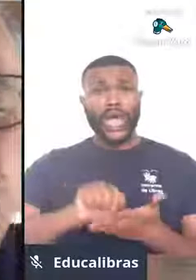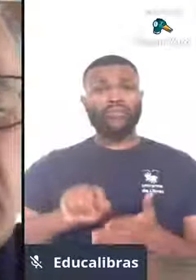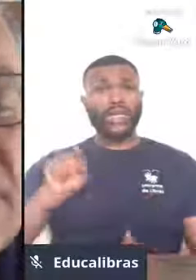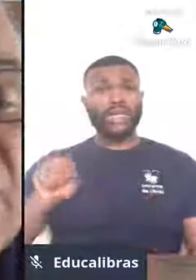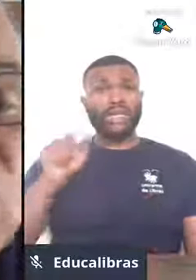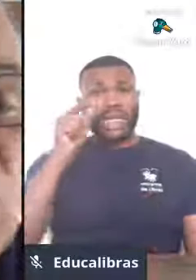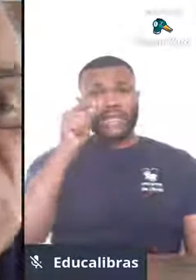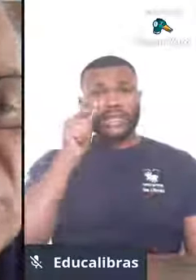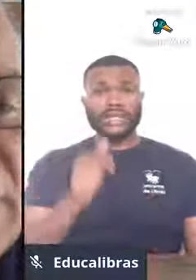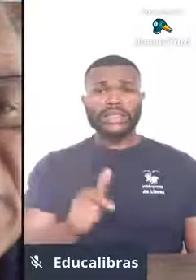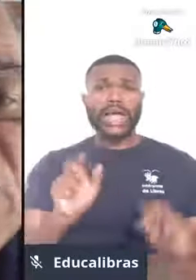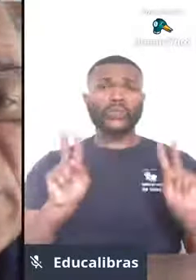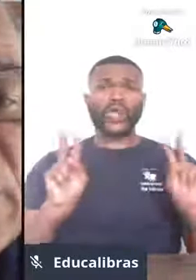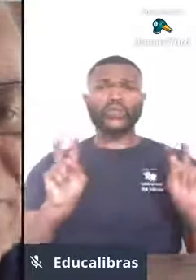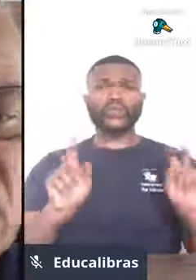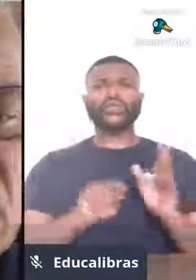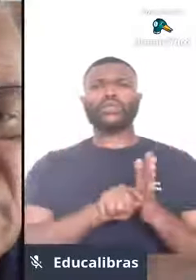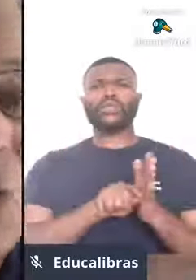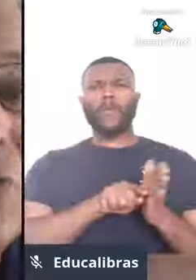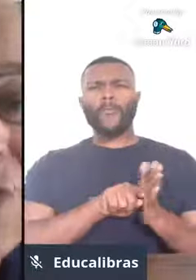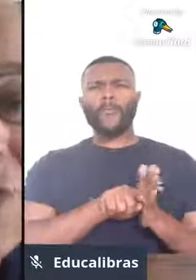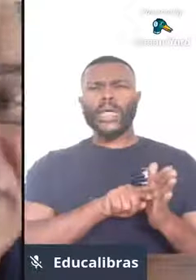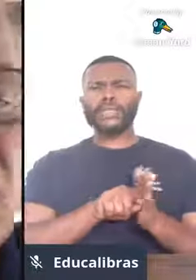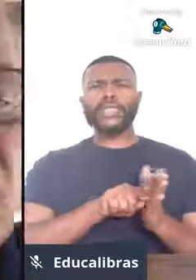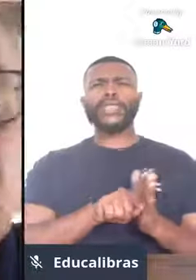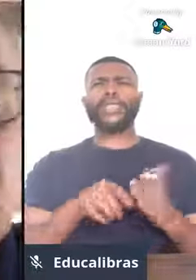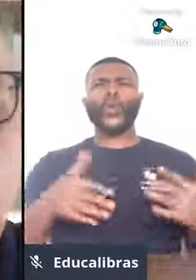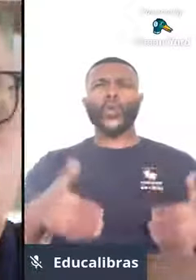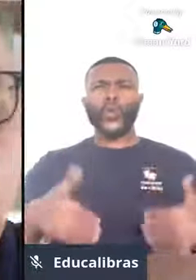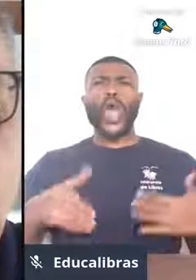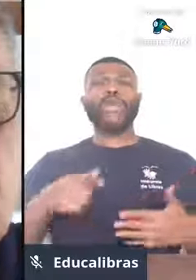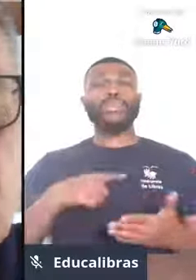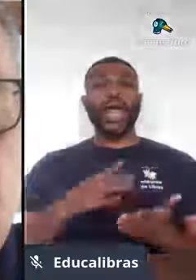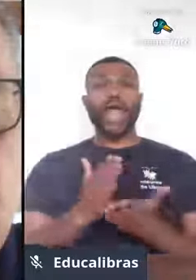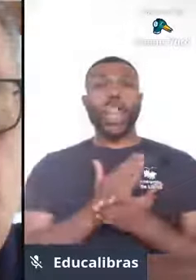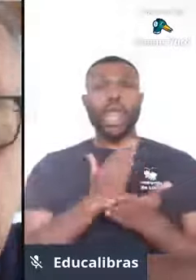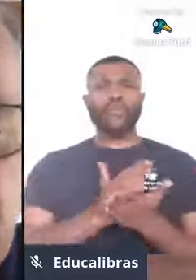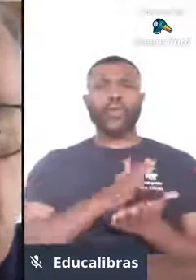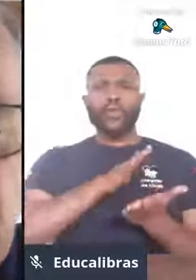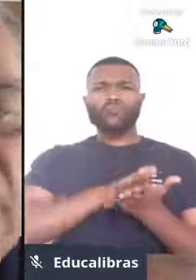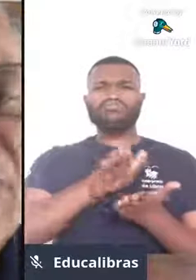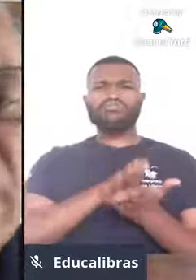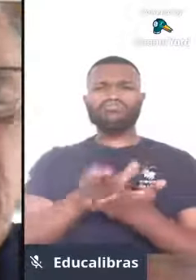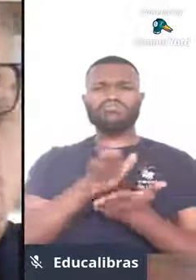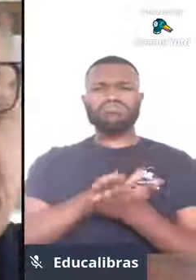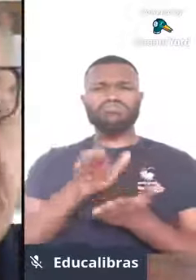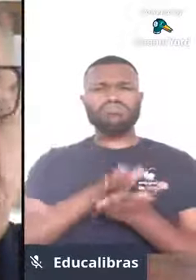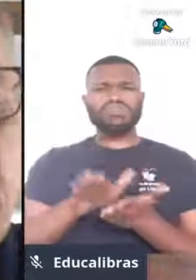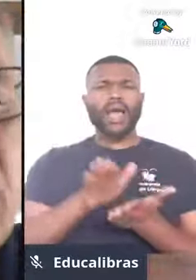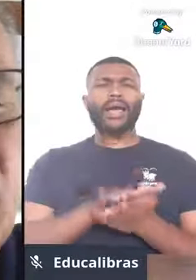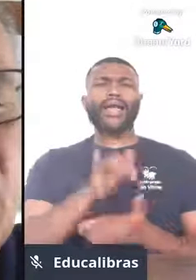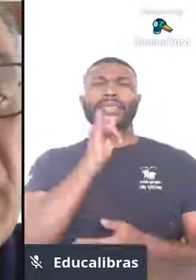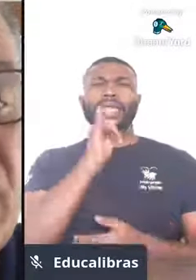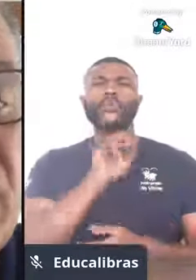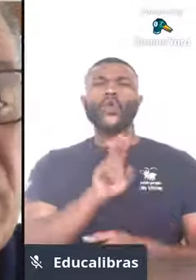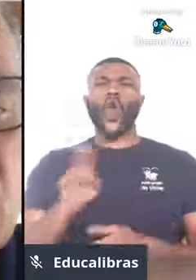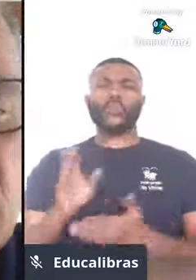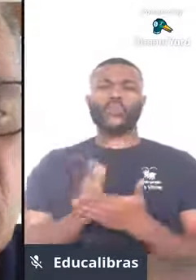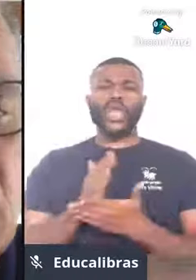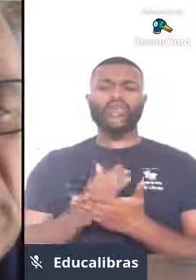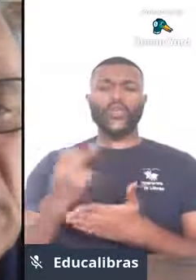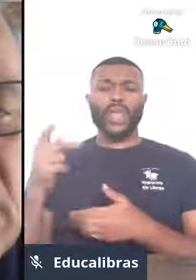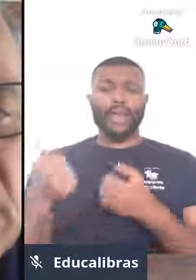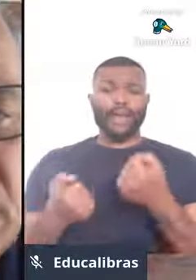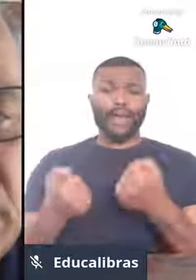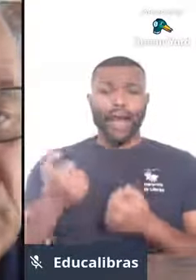é um pesquisador, um grande pesquisador, tem outros livros publicados, O Cravo Vermelho, por exemplo, que é um livro maravilhoso que eu